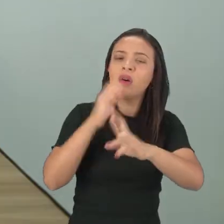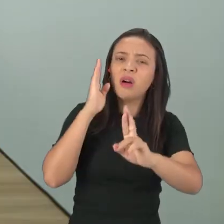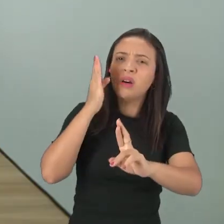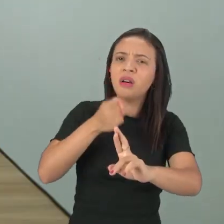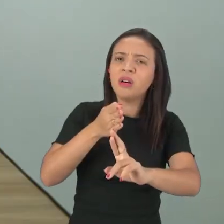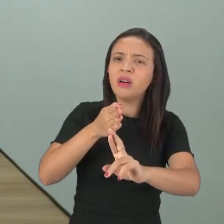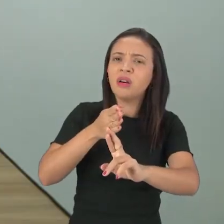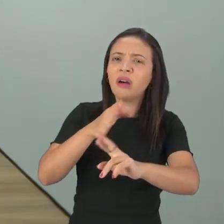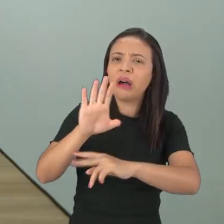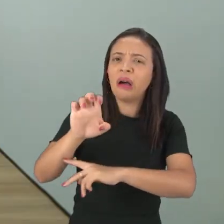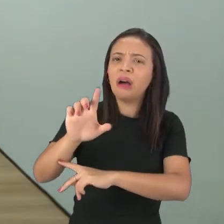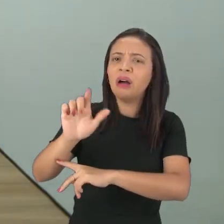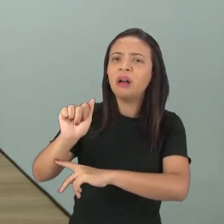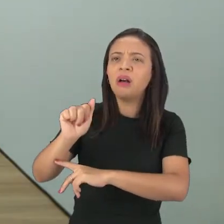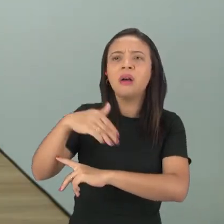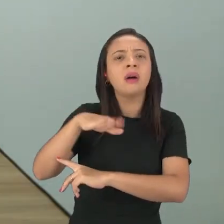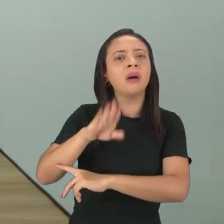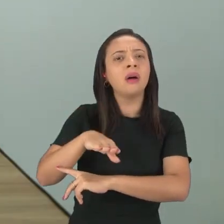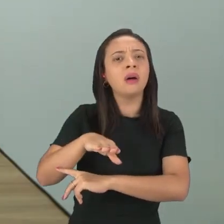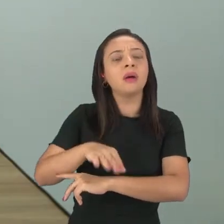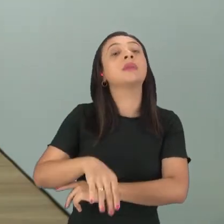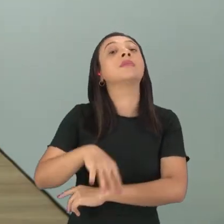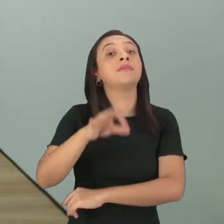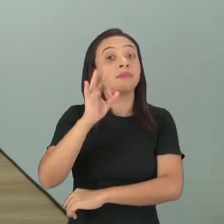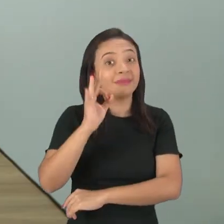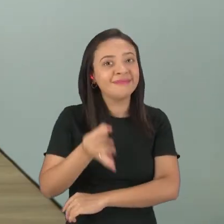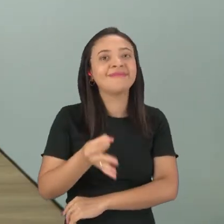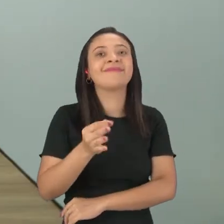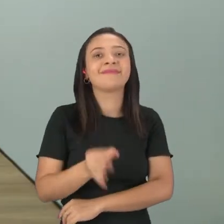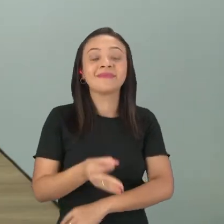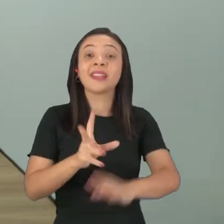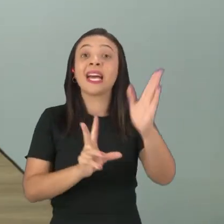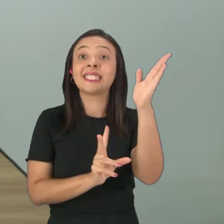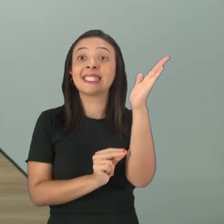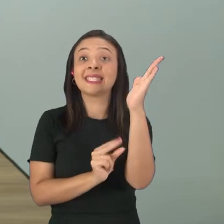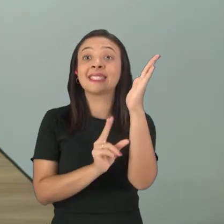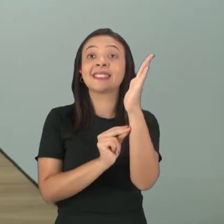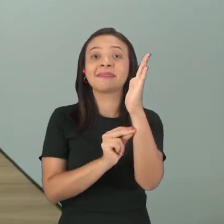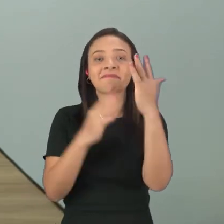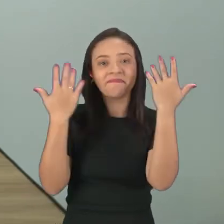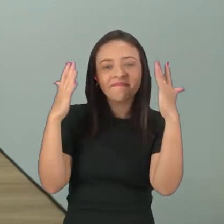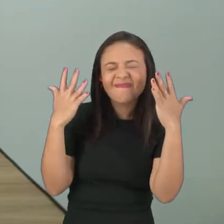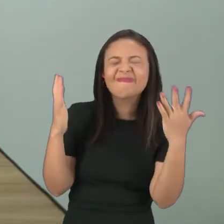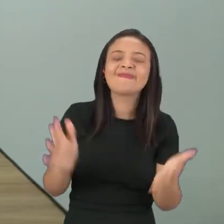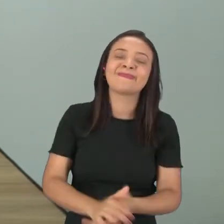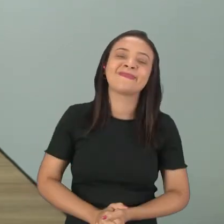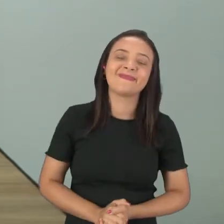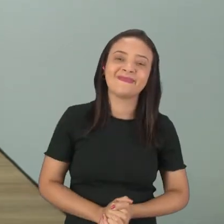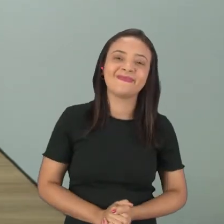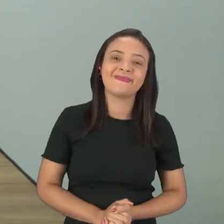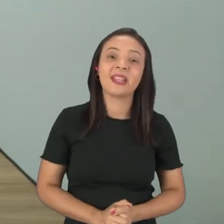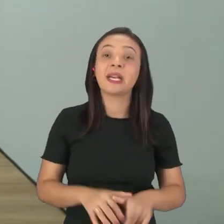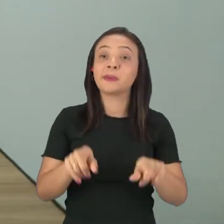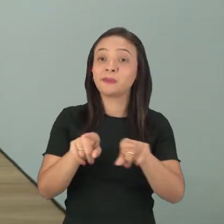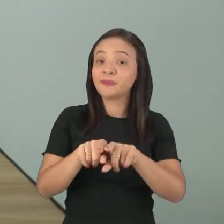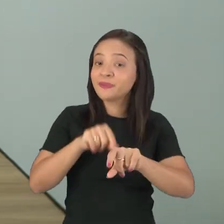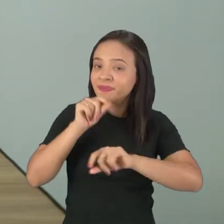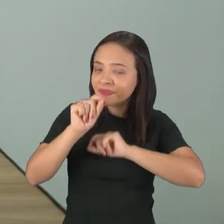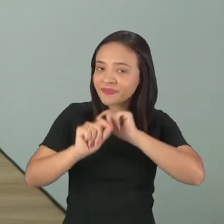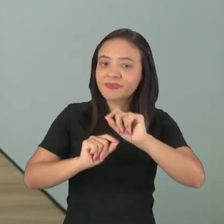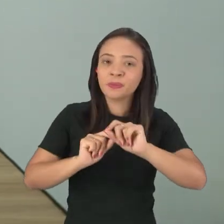referindo e é isso mesmo gente assim garra muito bem Além